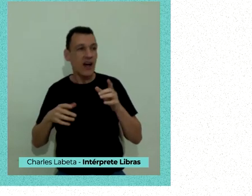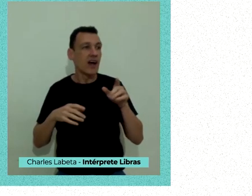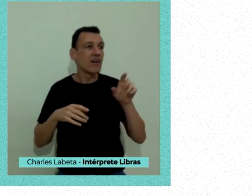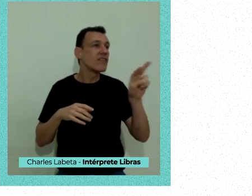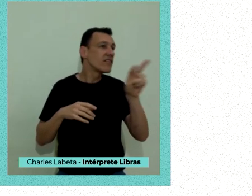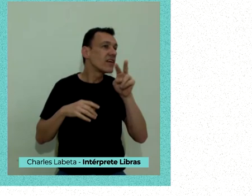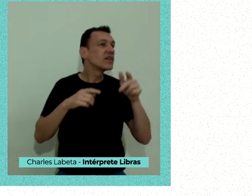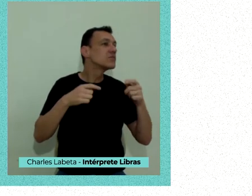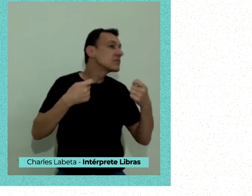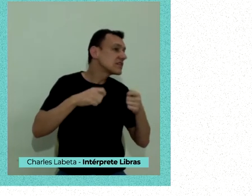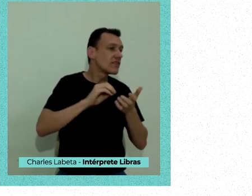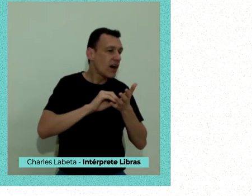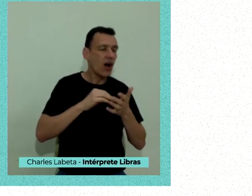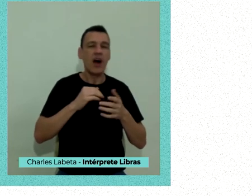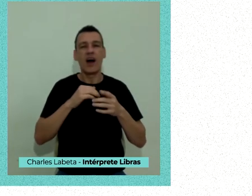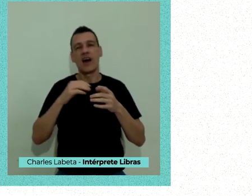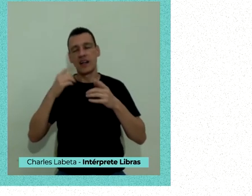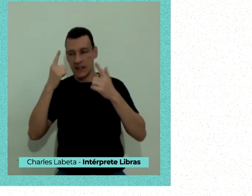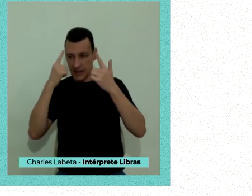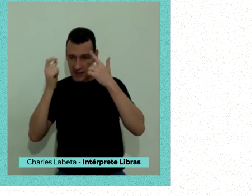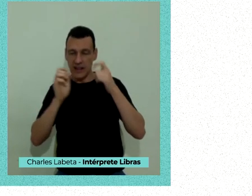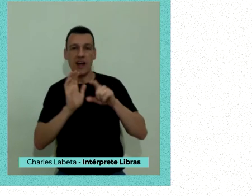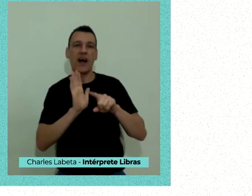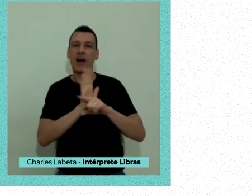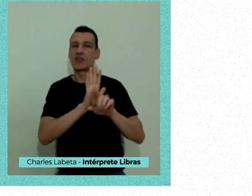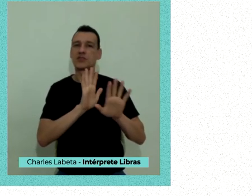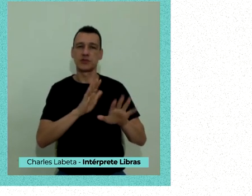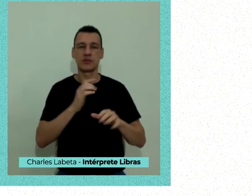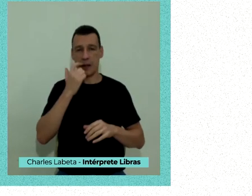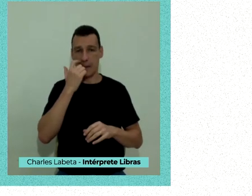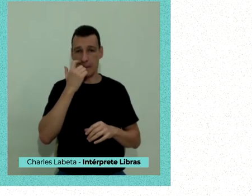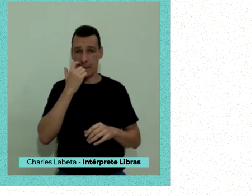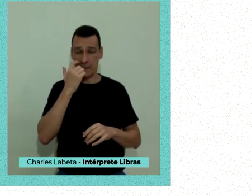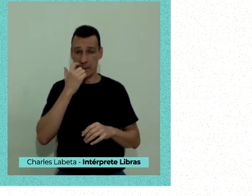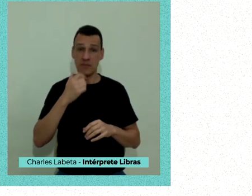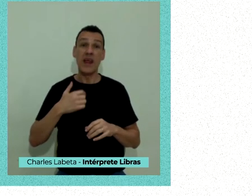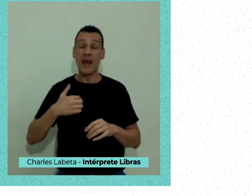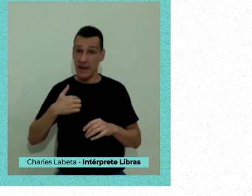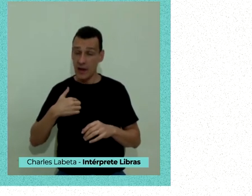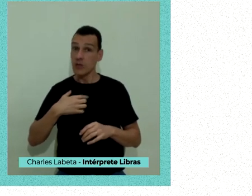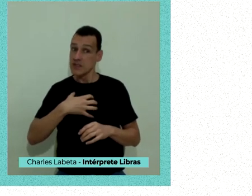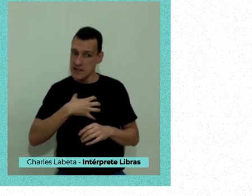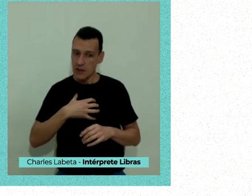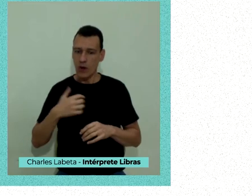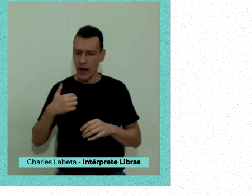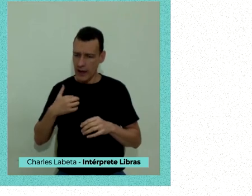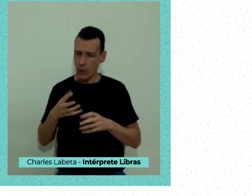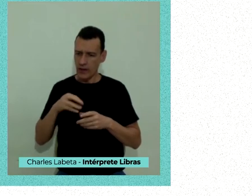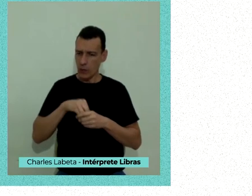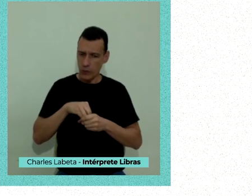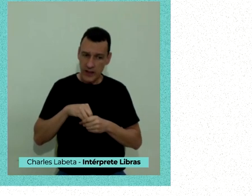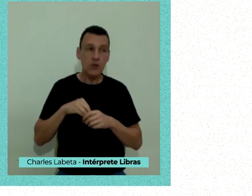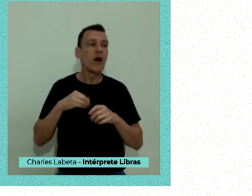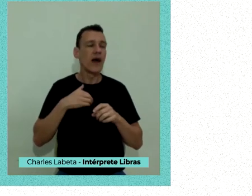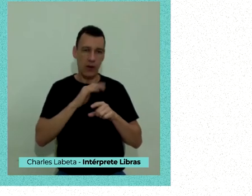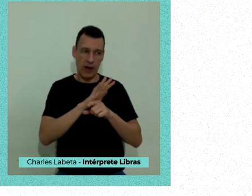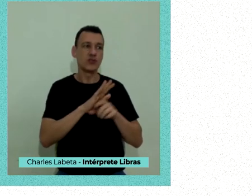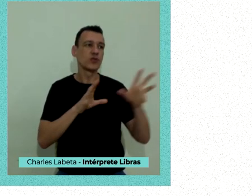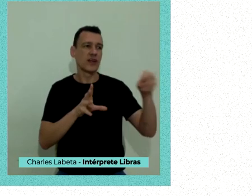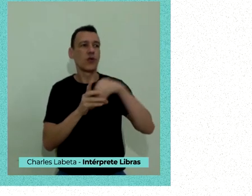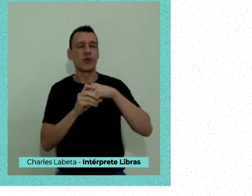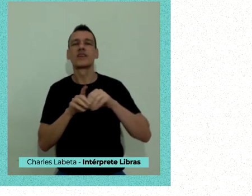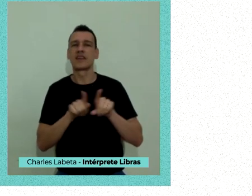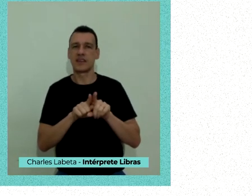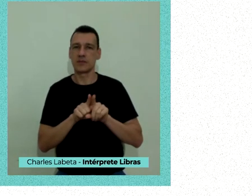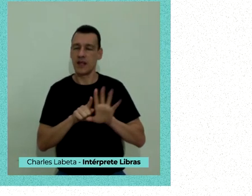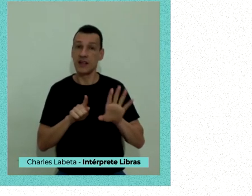né? Ninguém inclui se não se sente incluído. Então, quando a gente fala de uma escola inclusiva, isso também é